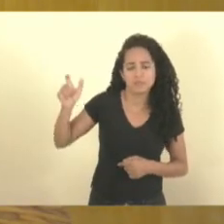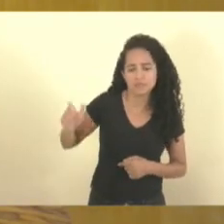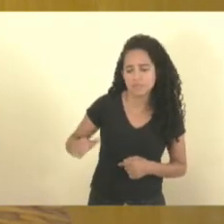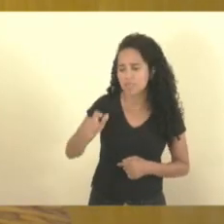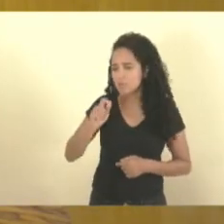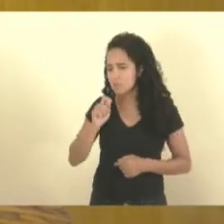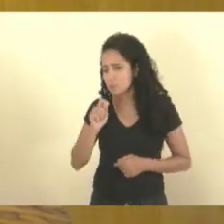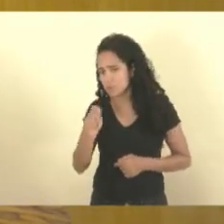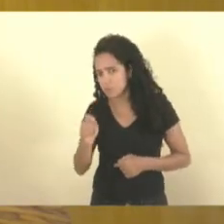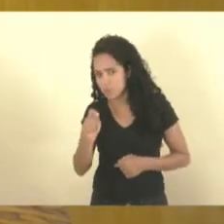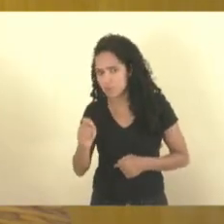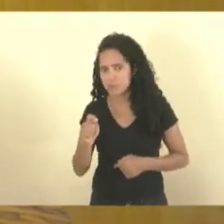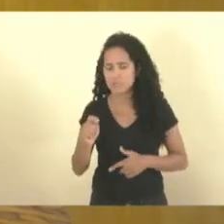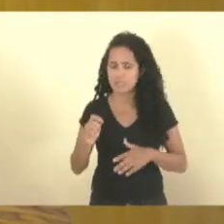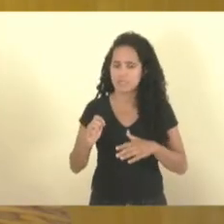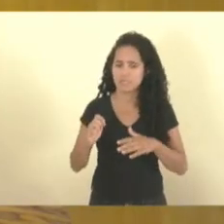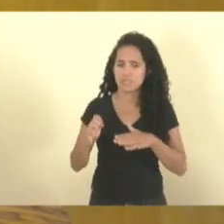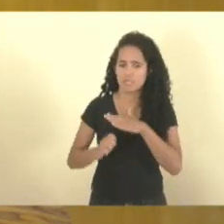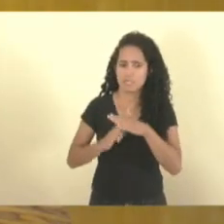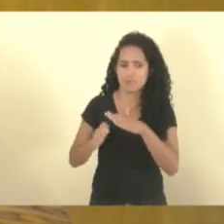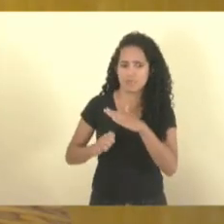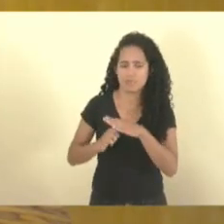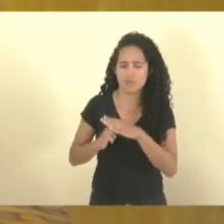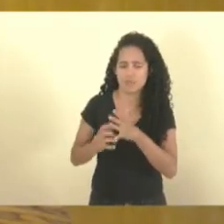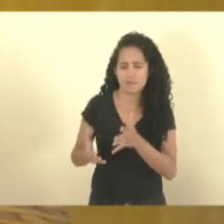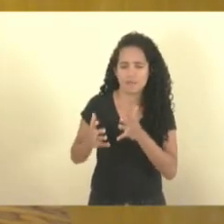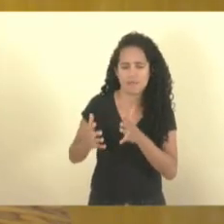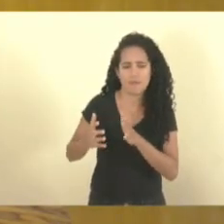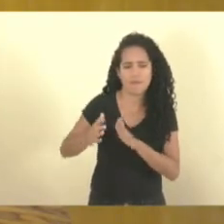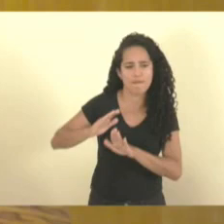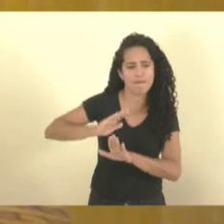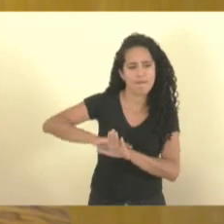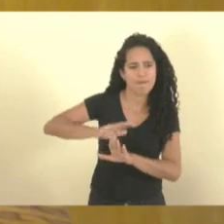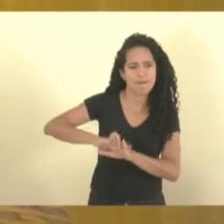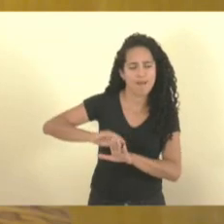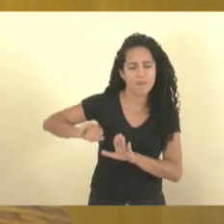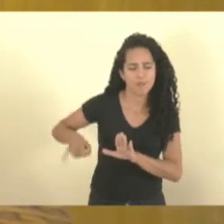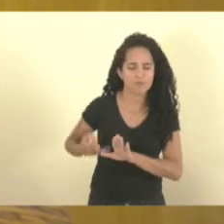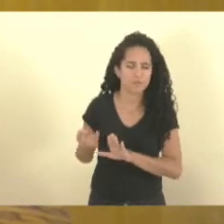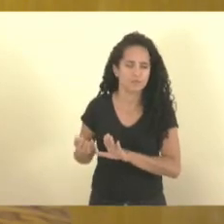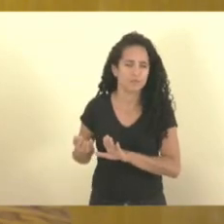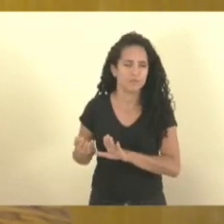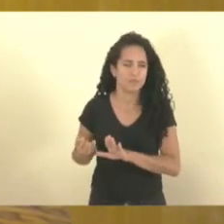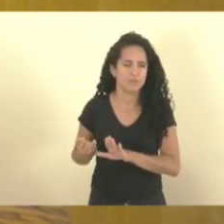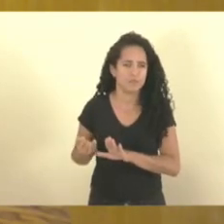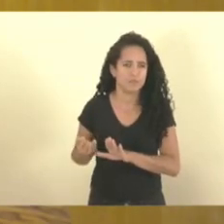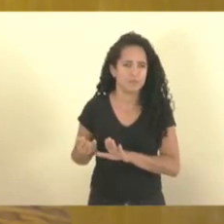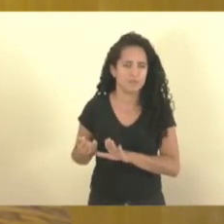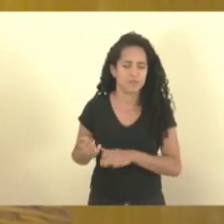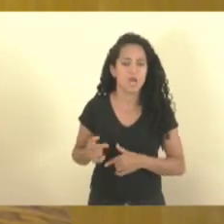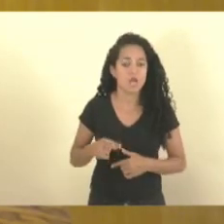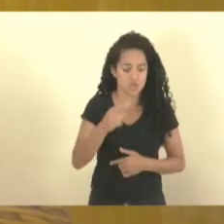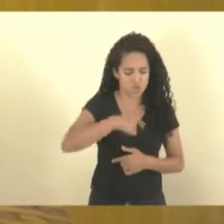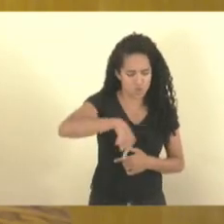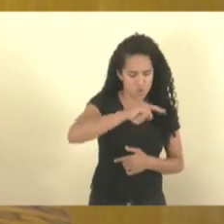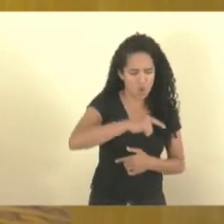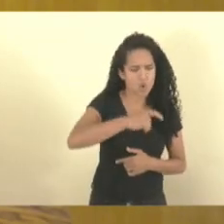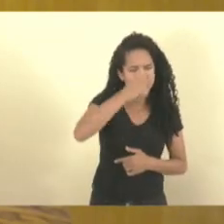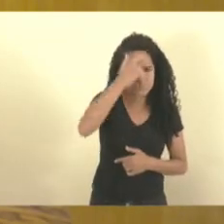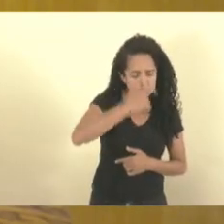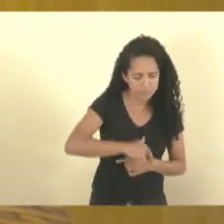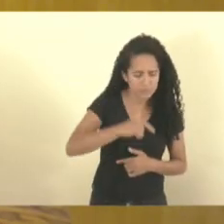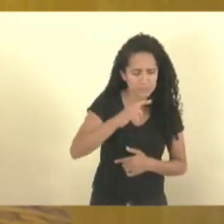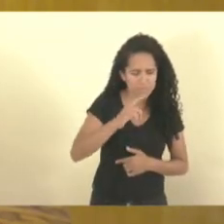empresário querendo se locupletar, aí vocês podem ter certeza que vocês vão ter deputado aqui que